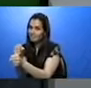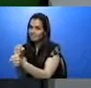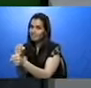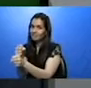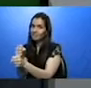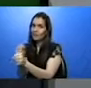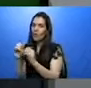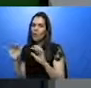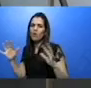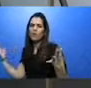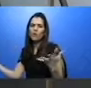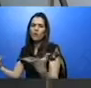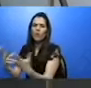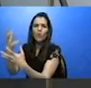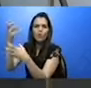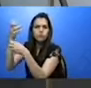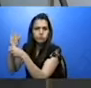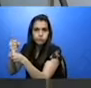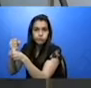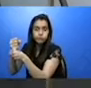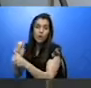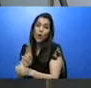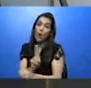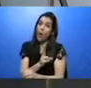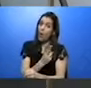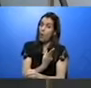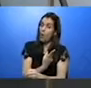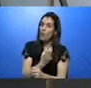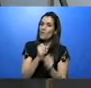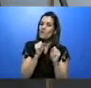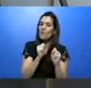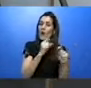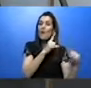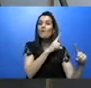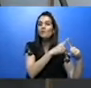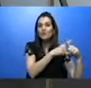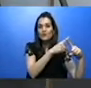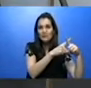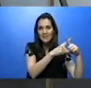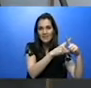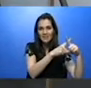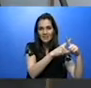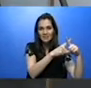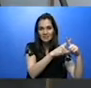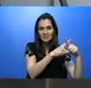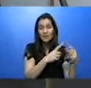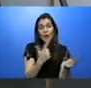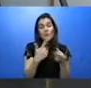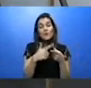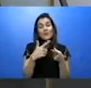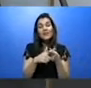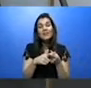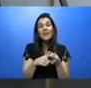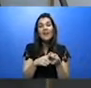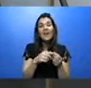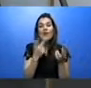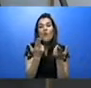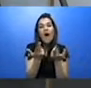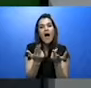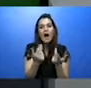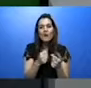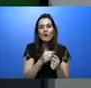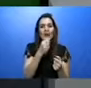contando tudo junto, ou também eu posso multiplicar. Por quê? São parcelas iguais, tá vendo? Ó,